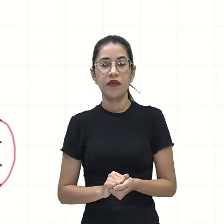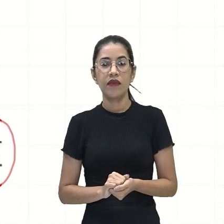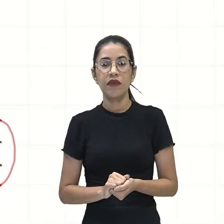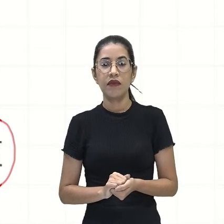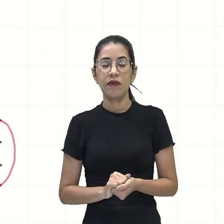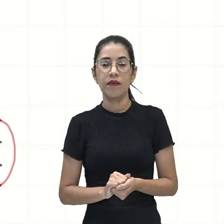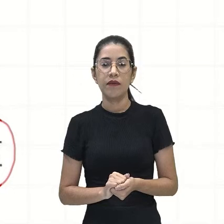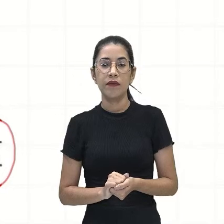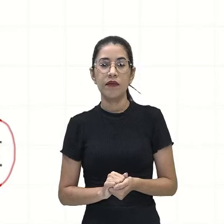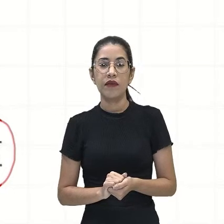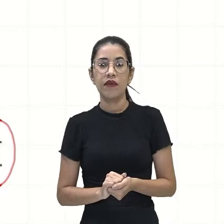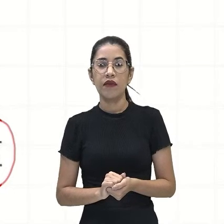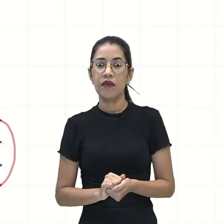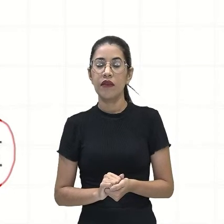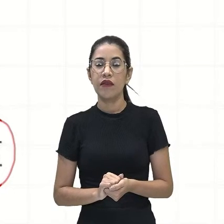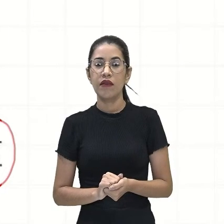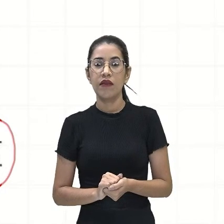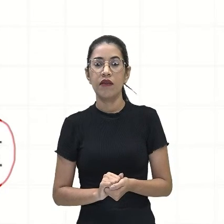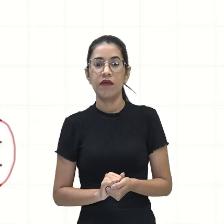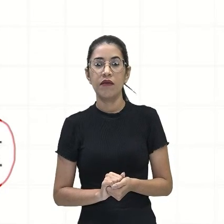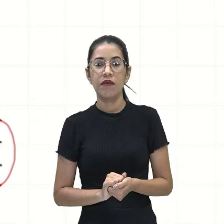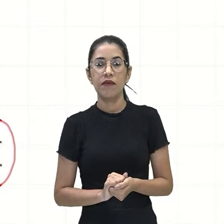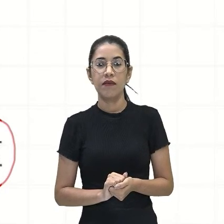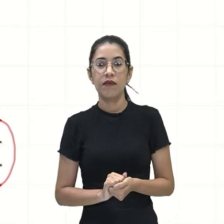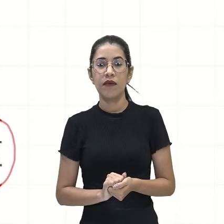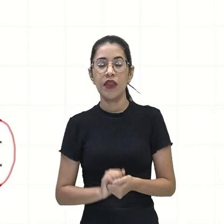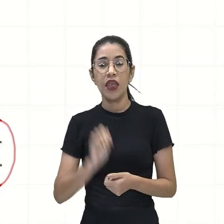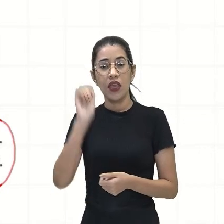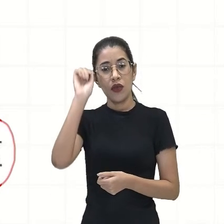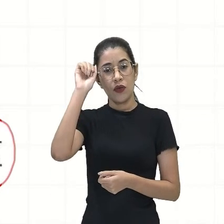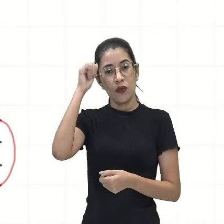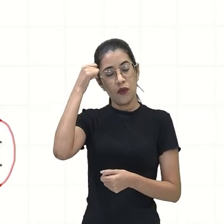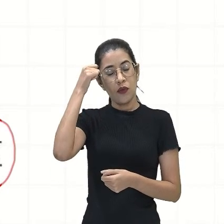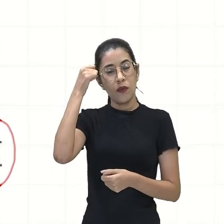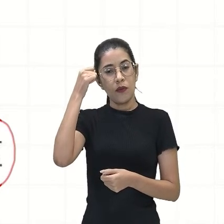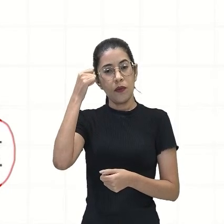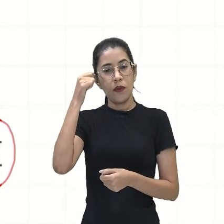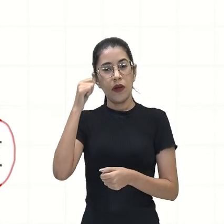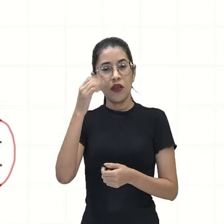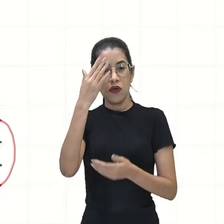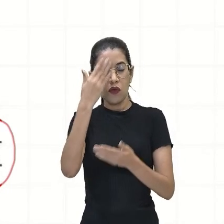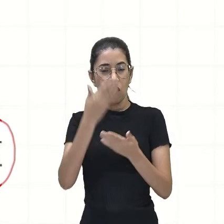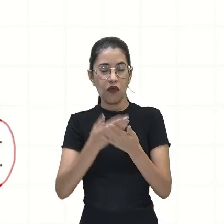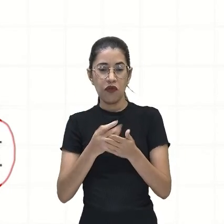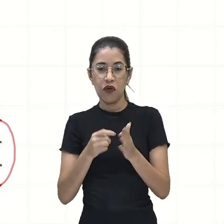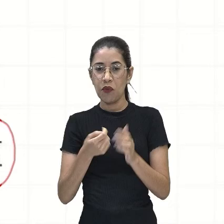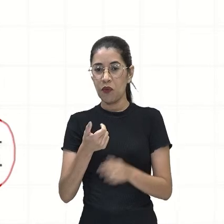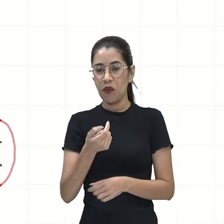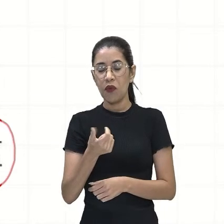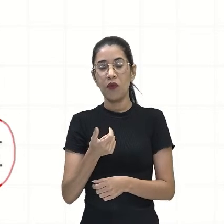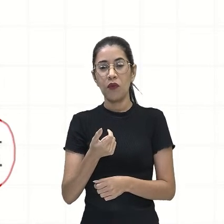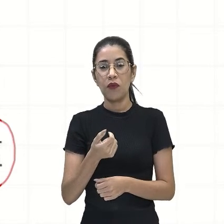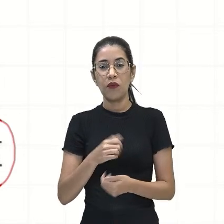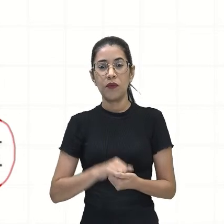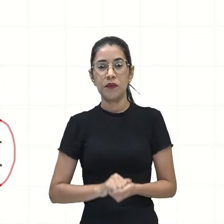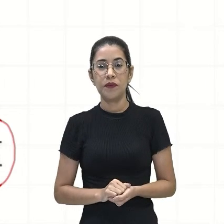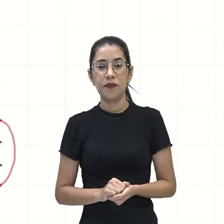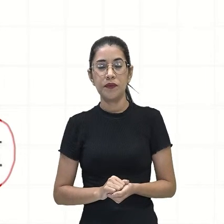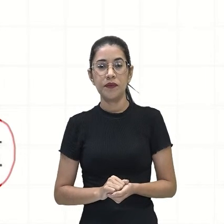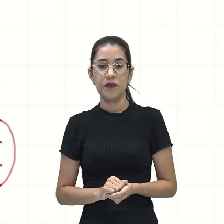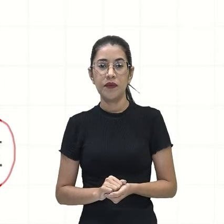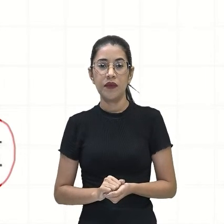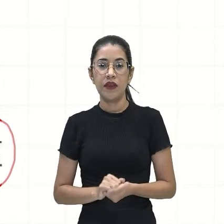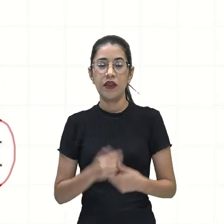mais bem claro. Já confio menos é um total, a cor é preta. Observe